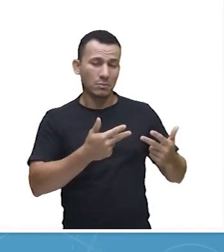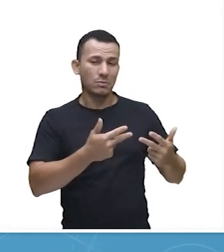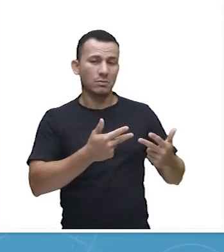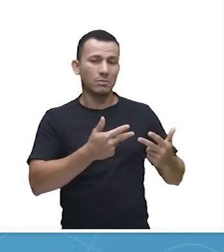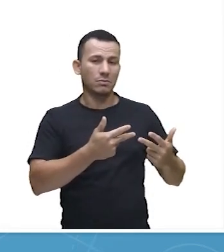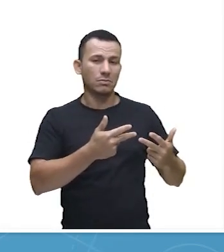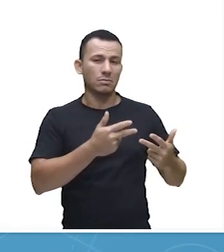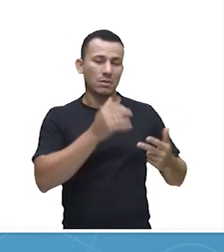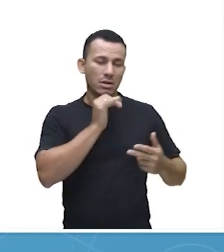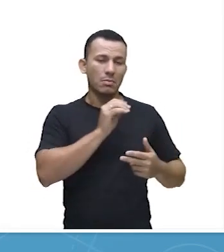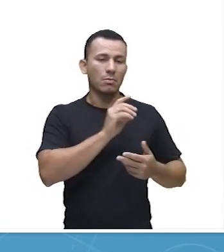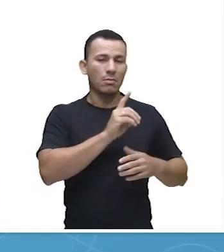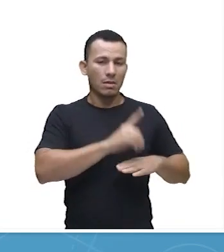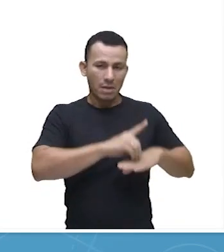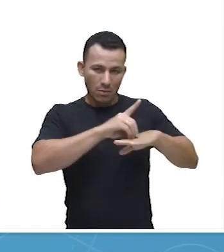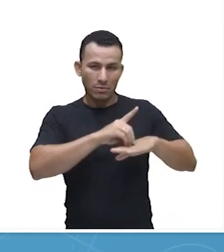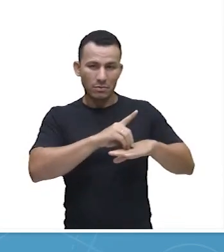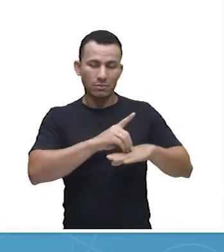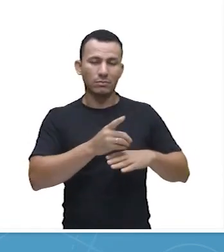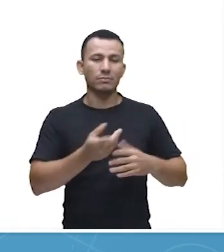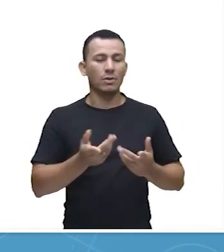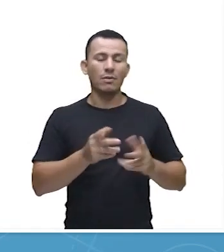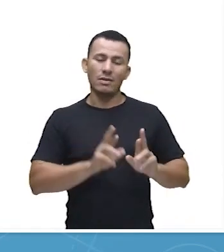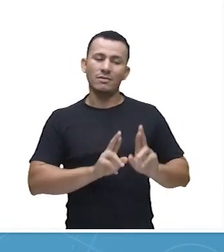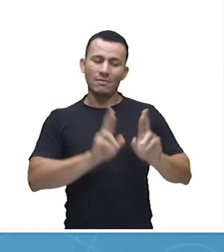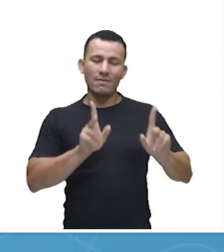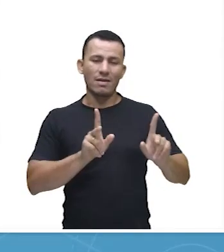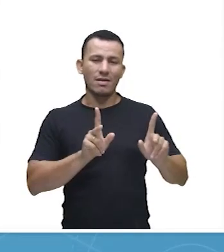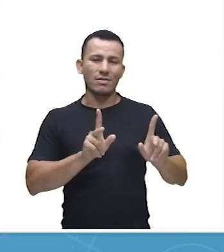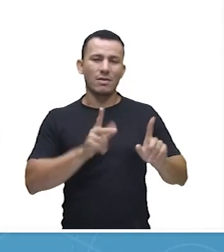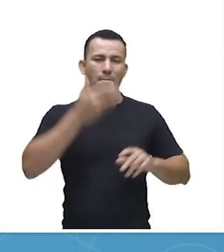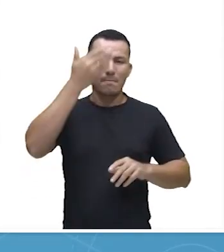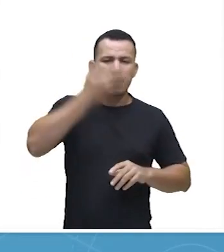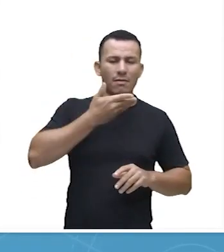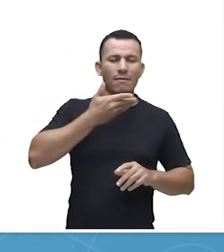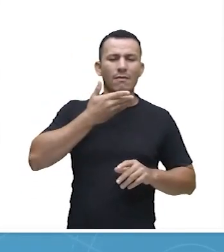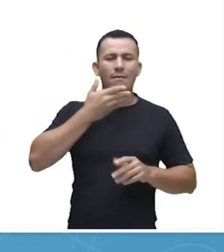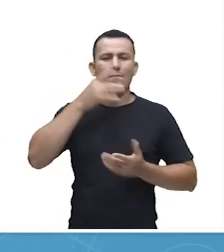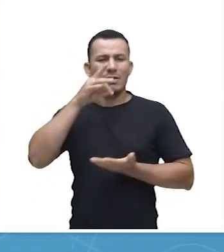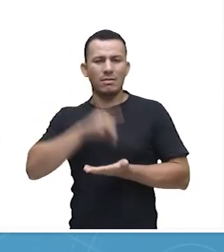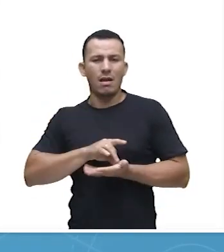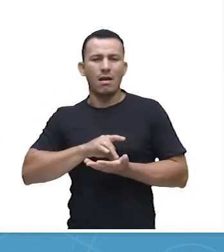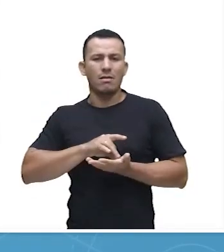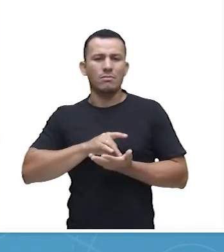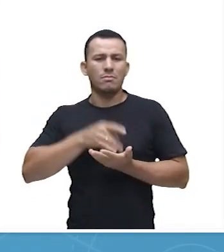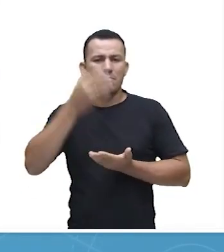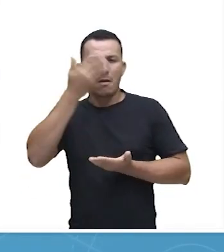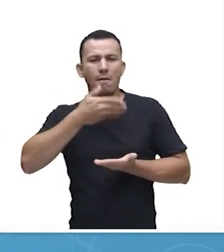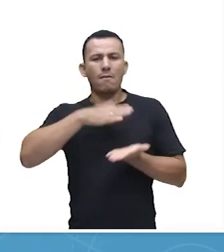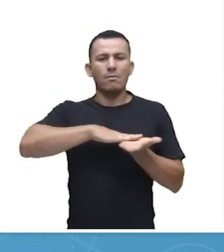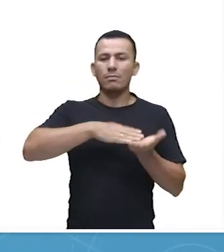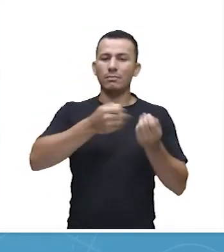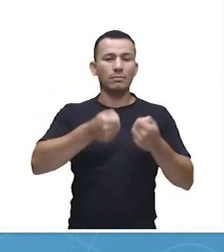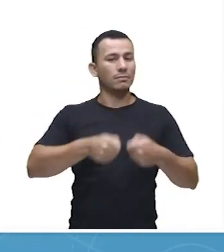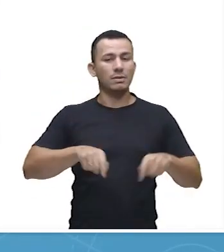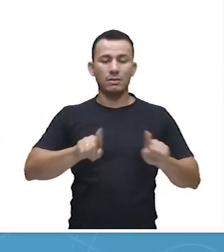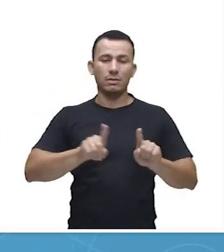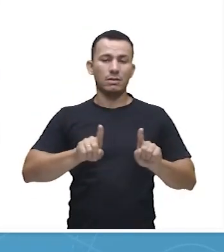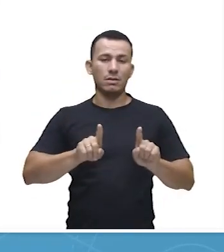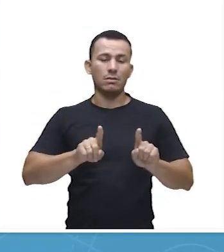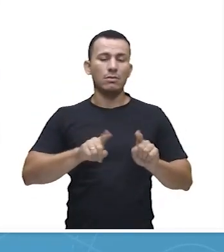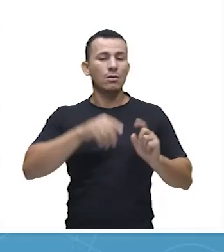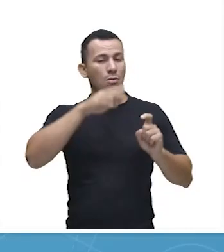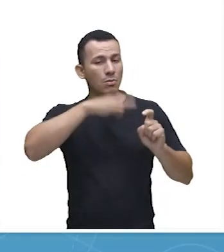de lógica, foge dessa verdade corrente no nosso cotidiano. É uma verdade intuída,